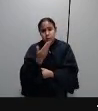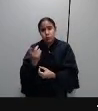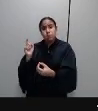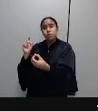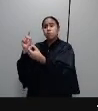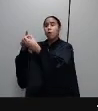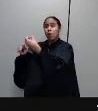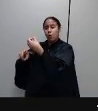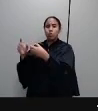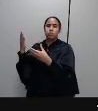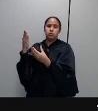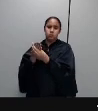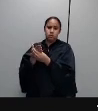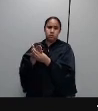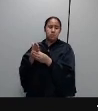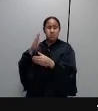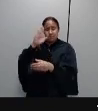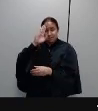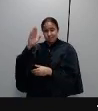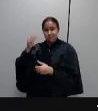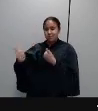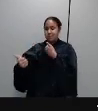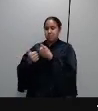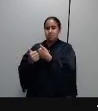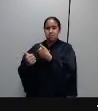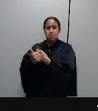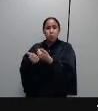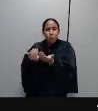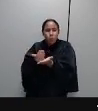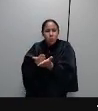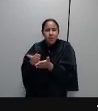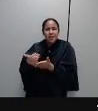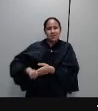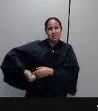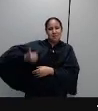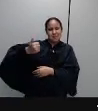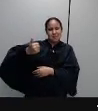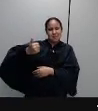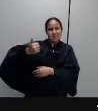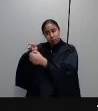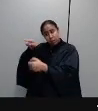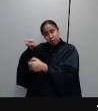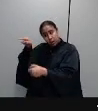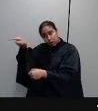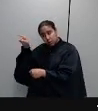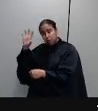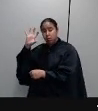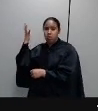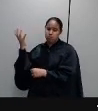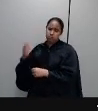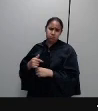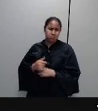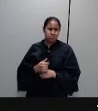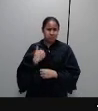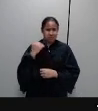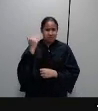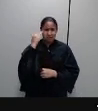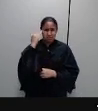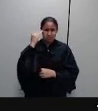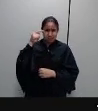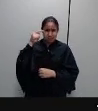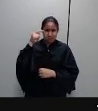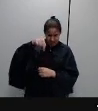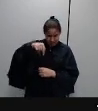o leão que eu ficasse lá certo mas eu entendo que aqui é de sumir envolvem matéria